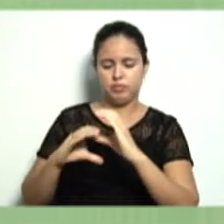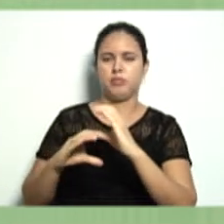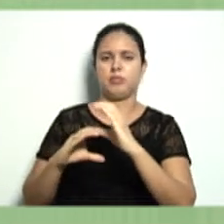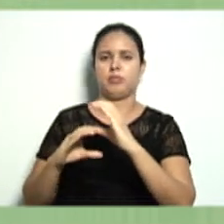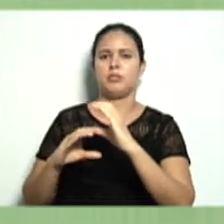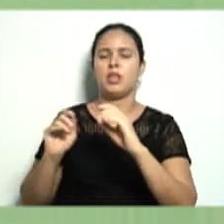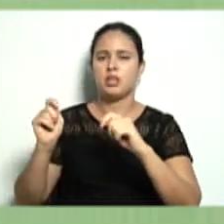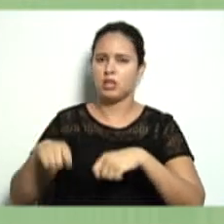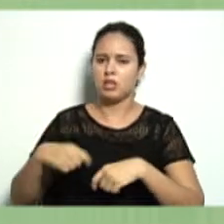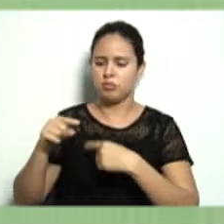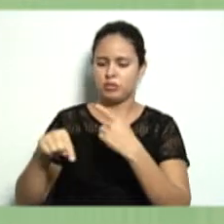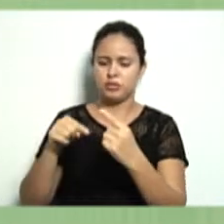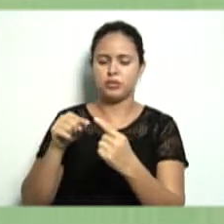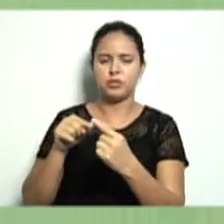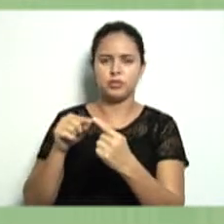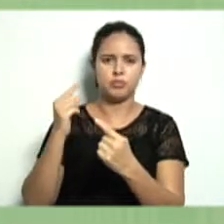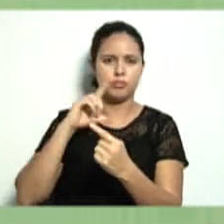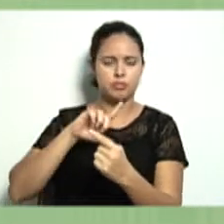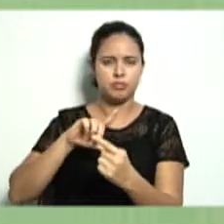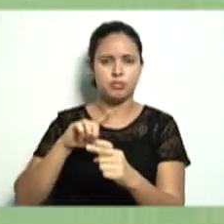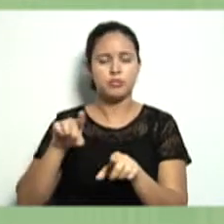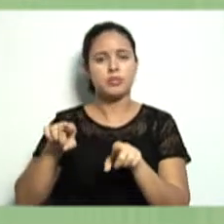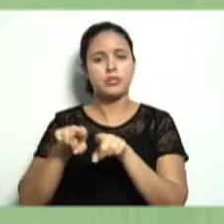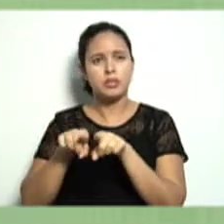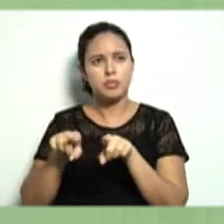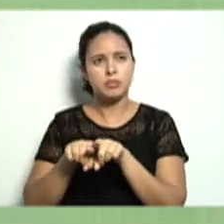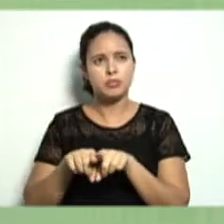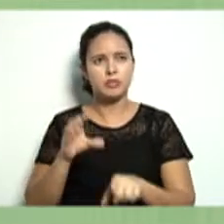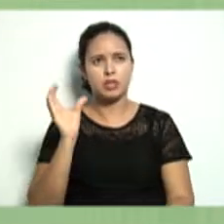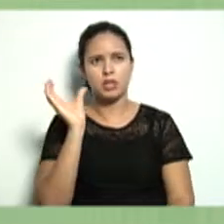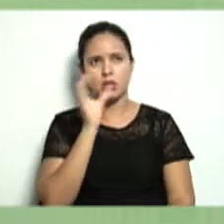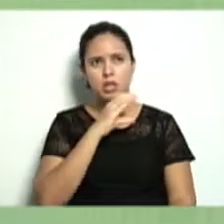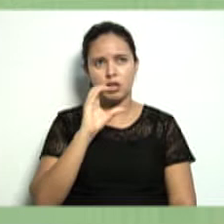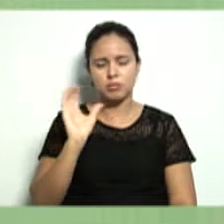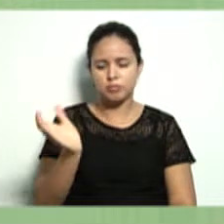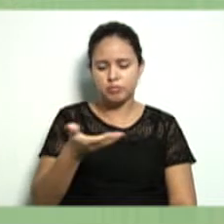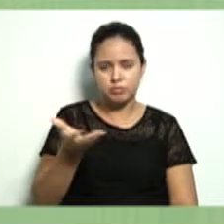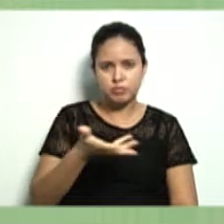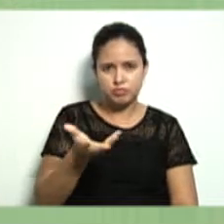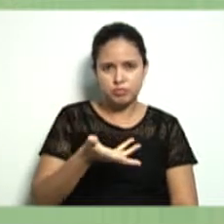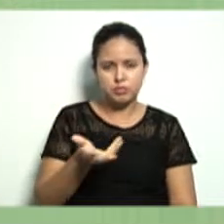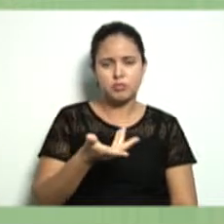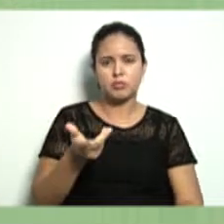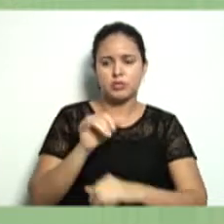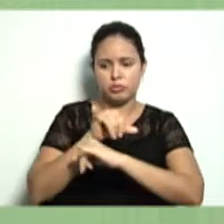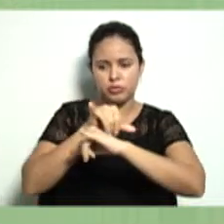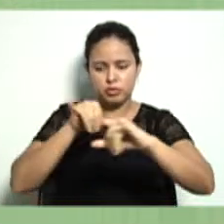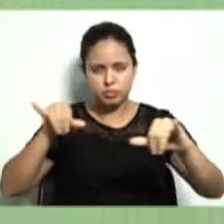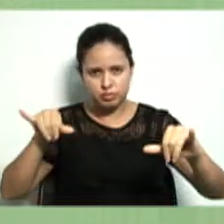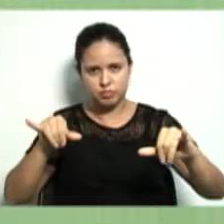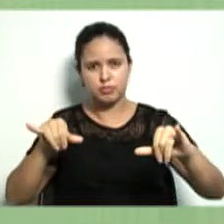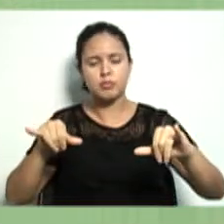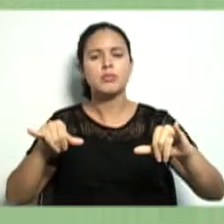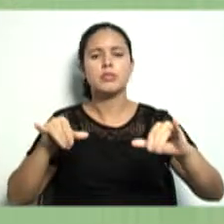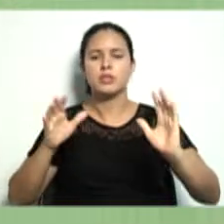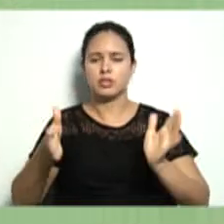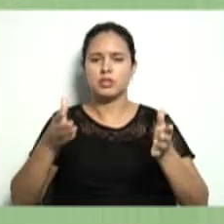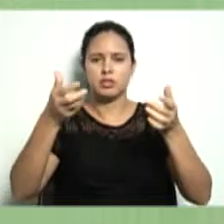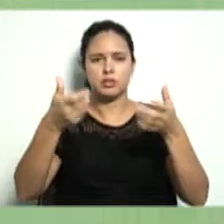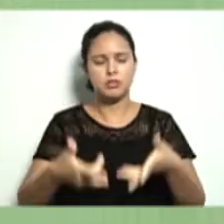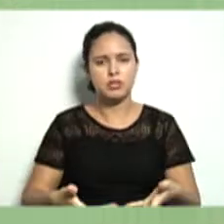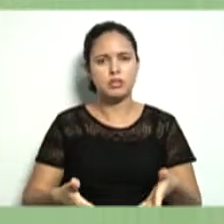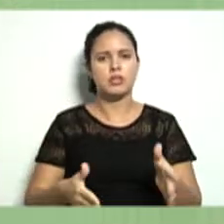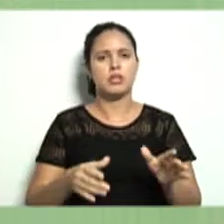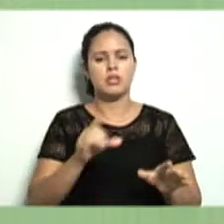alcançados. Agilidade nas informações. Nós falamos lá que temos papéis, temos definido aí